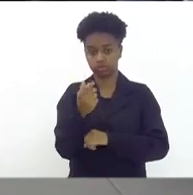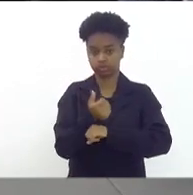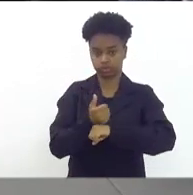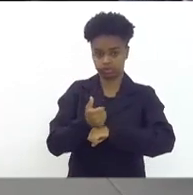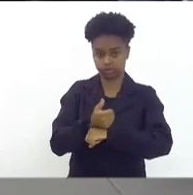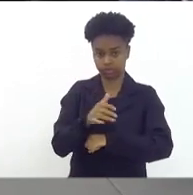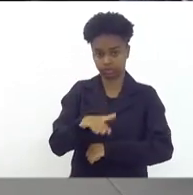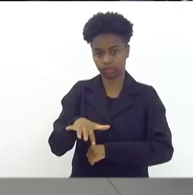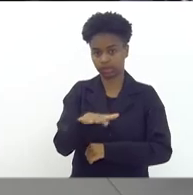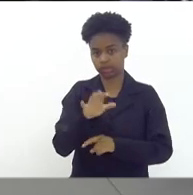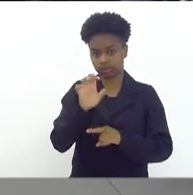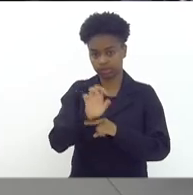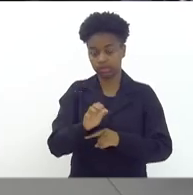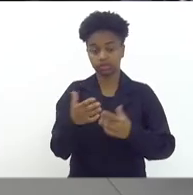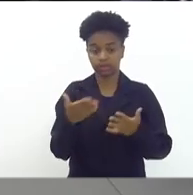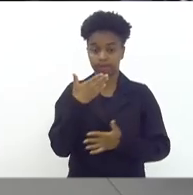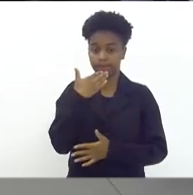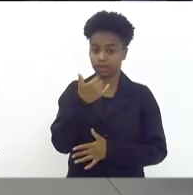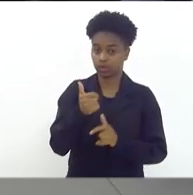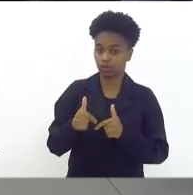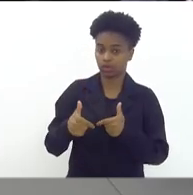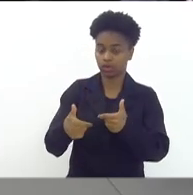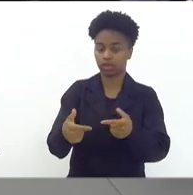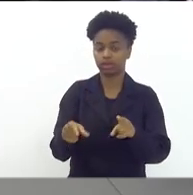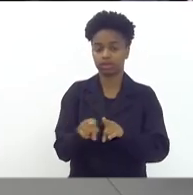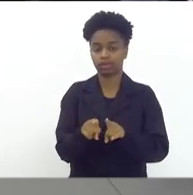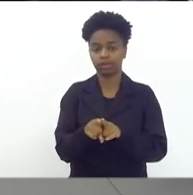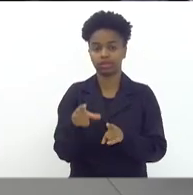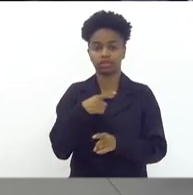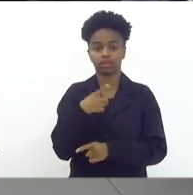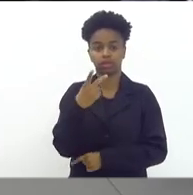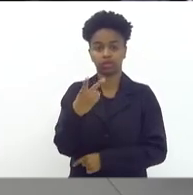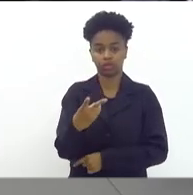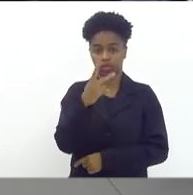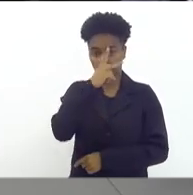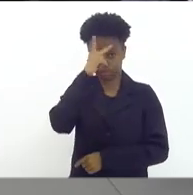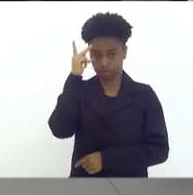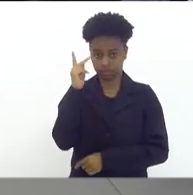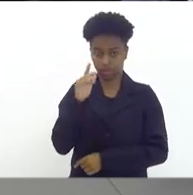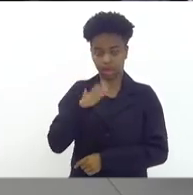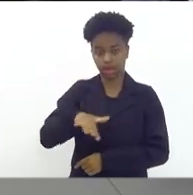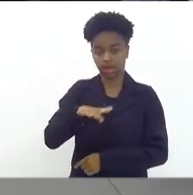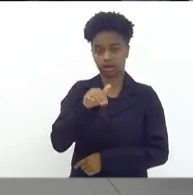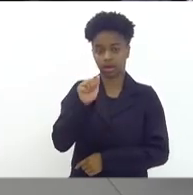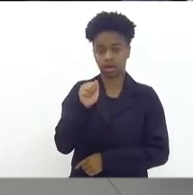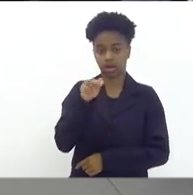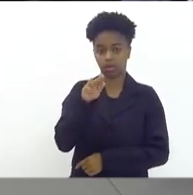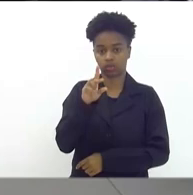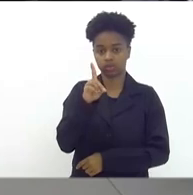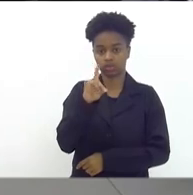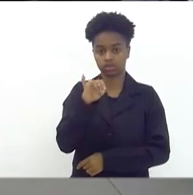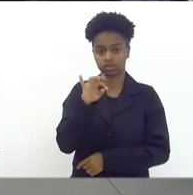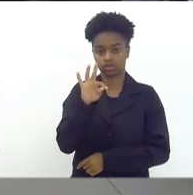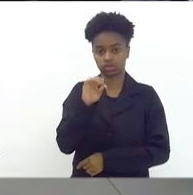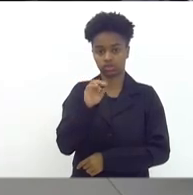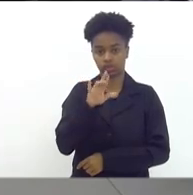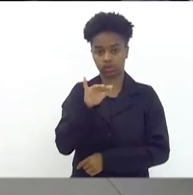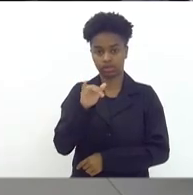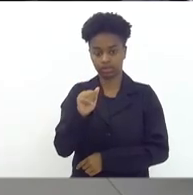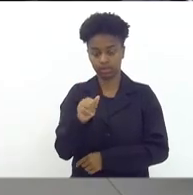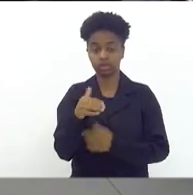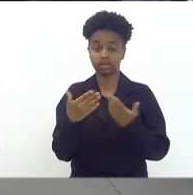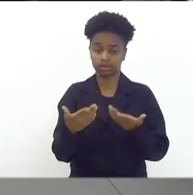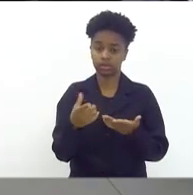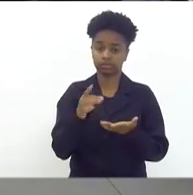a atuação da agência a gente tem dois auditores do estado na auditoria O que é traz mais